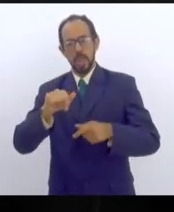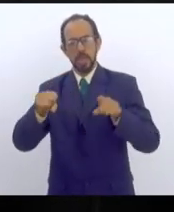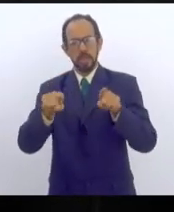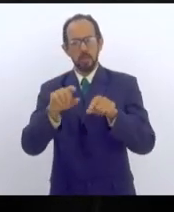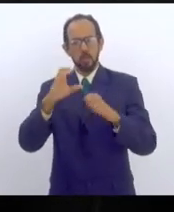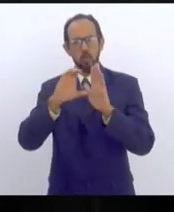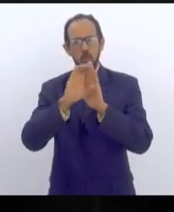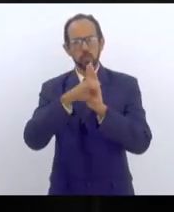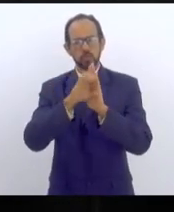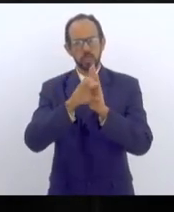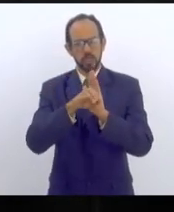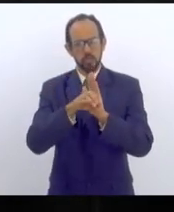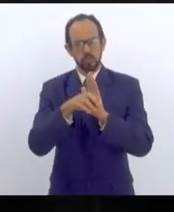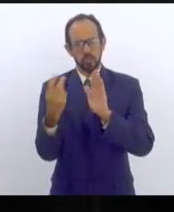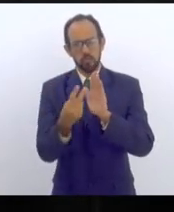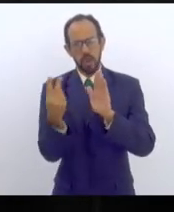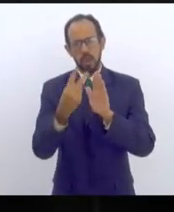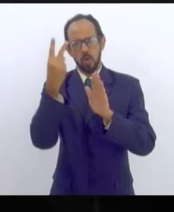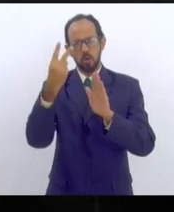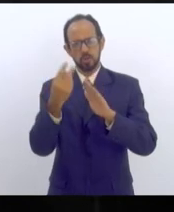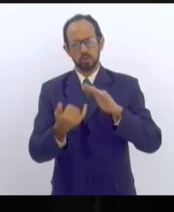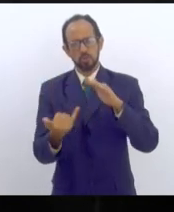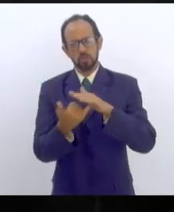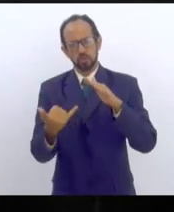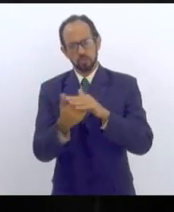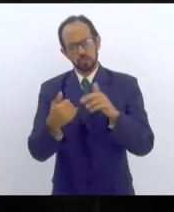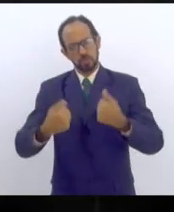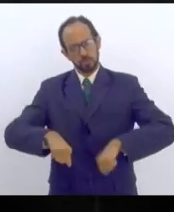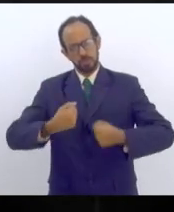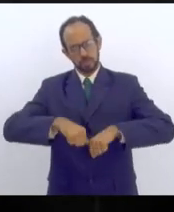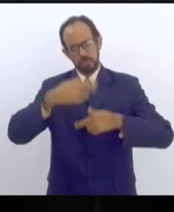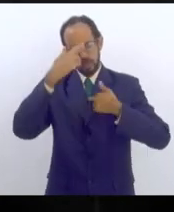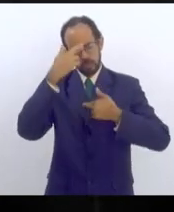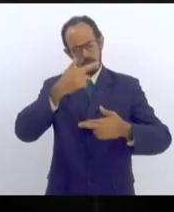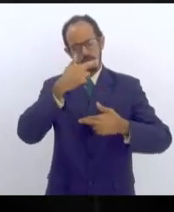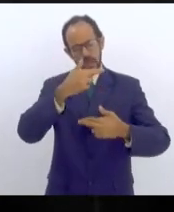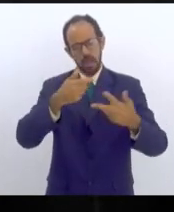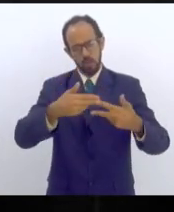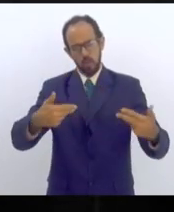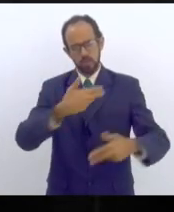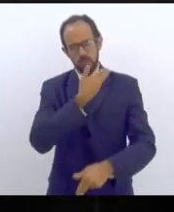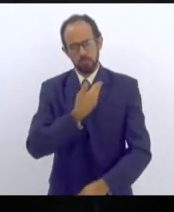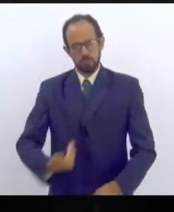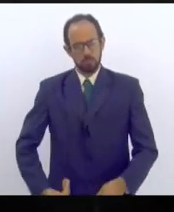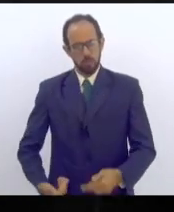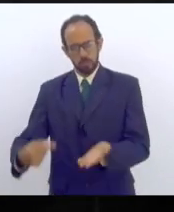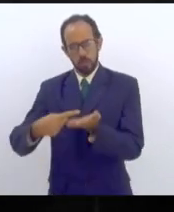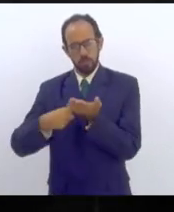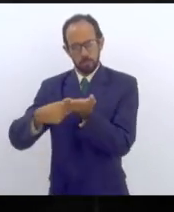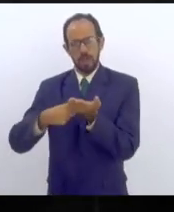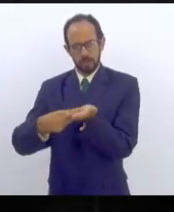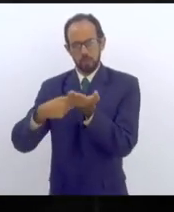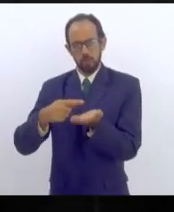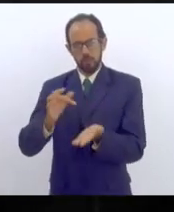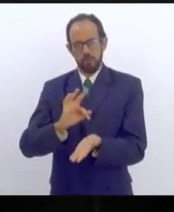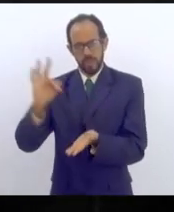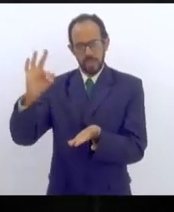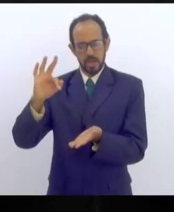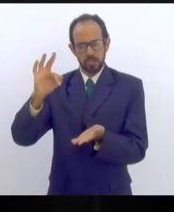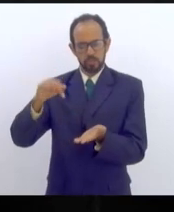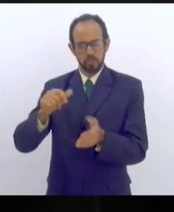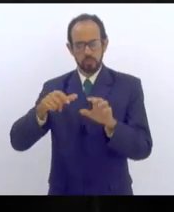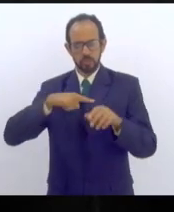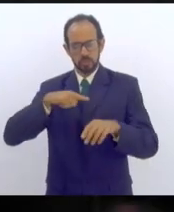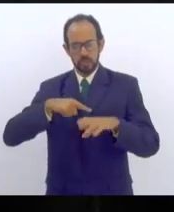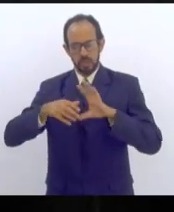valores institucionais, e que seja respeitada a coisa pública e o pacto federativo, e que haja independência